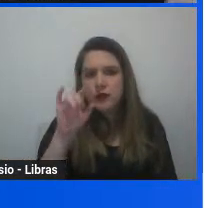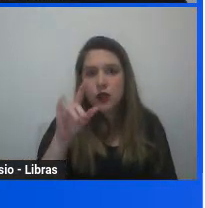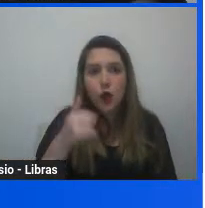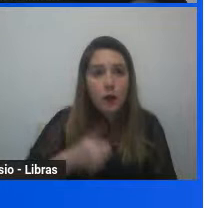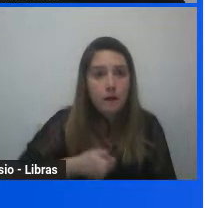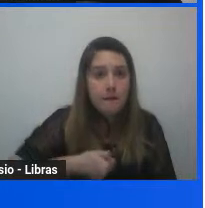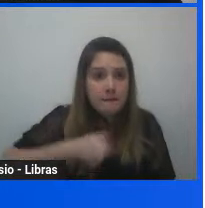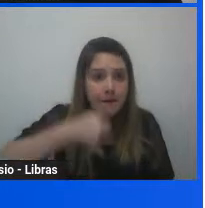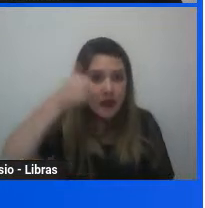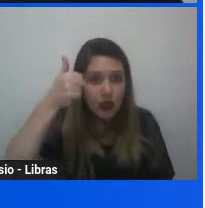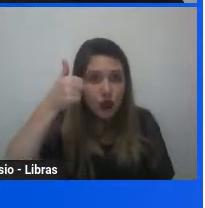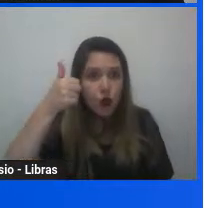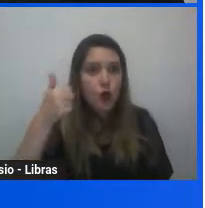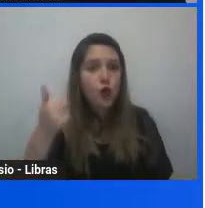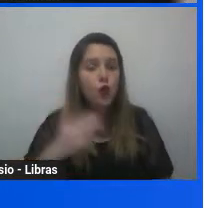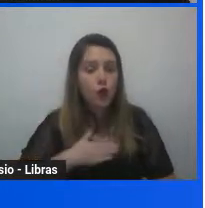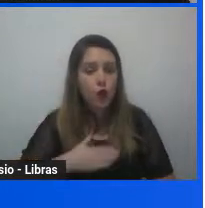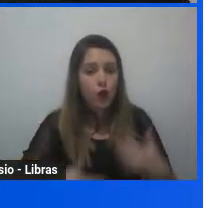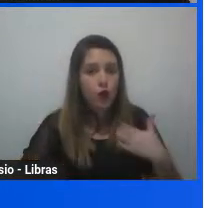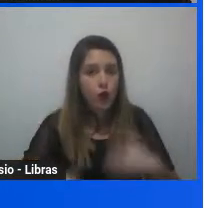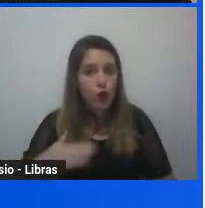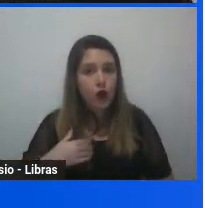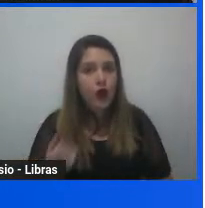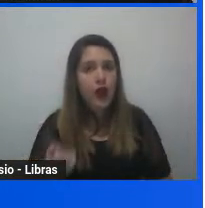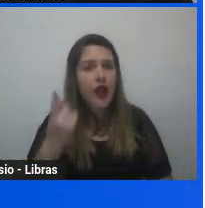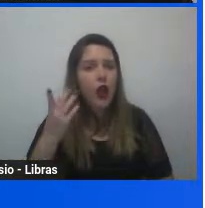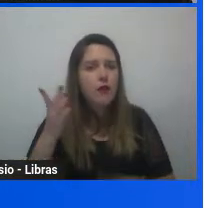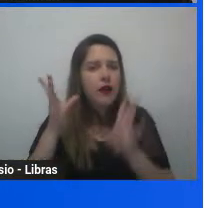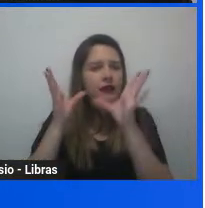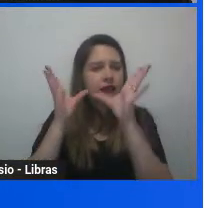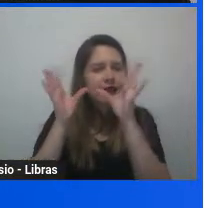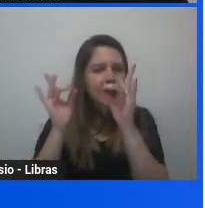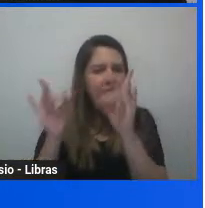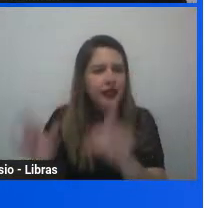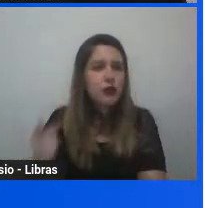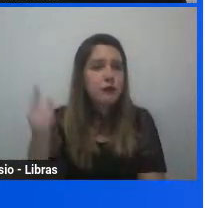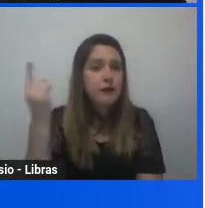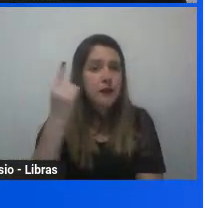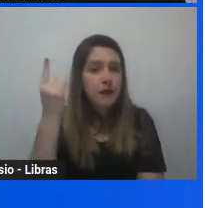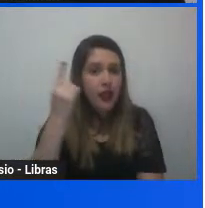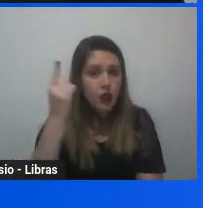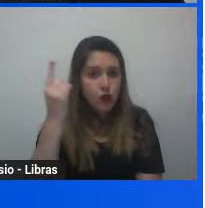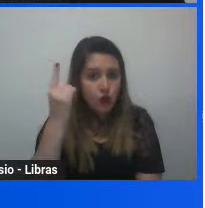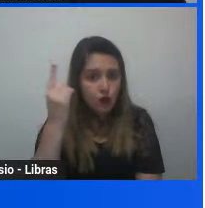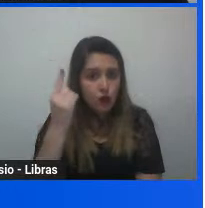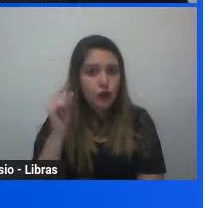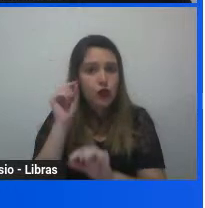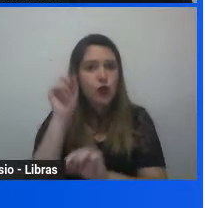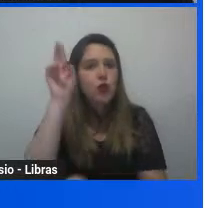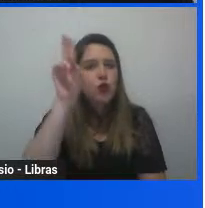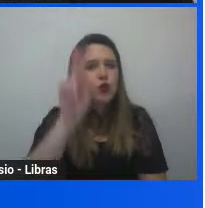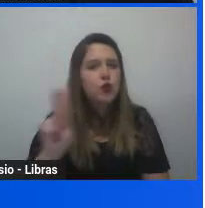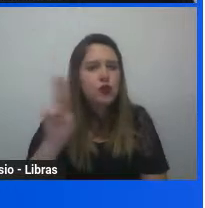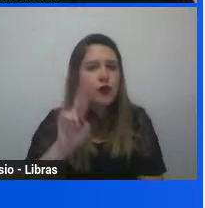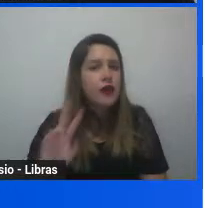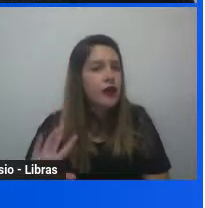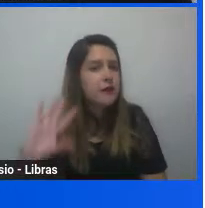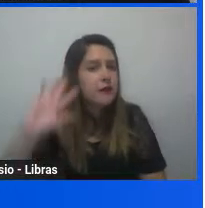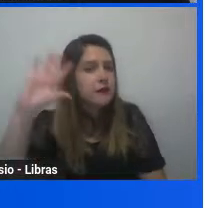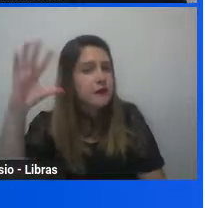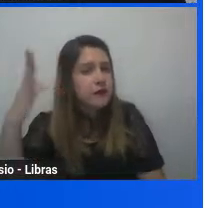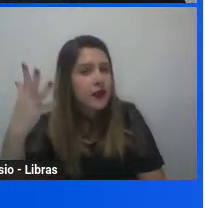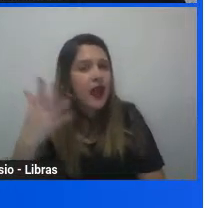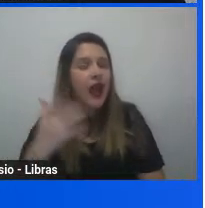por um corpo estranho. É uma técnica de primeiros socorros? Sim. Utilizada em casos de